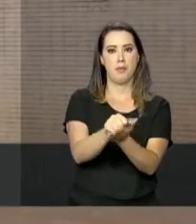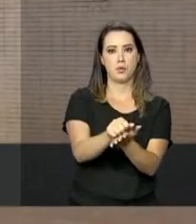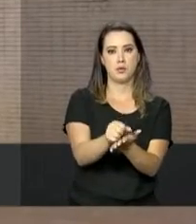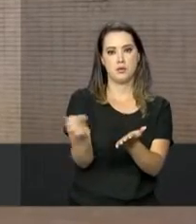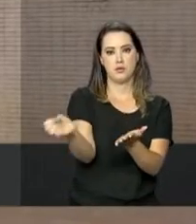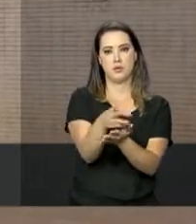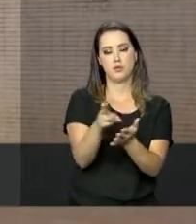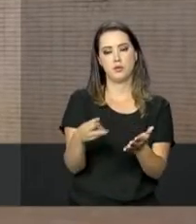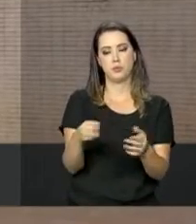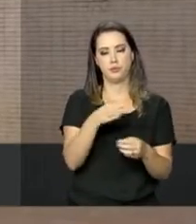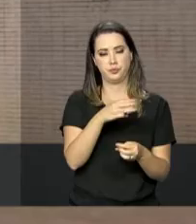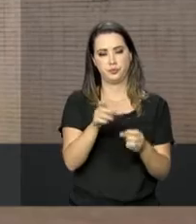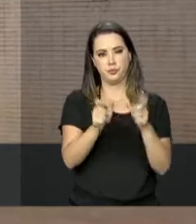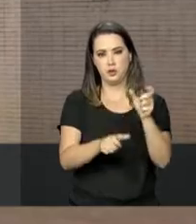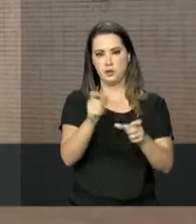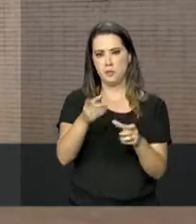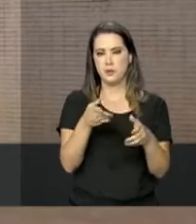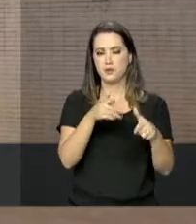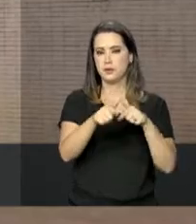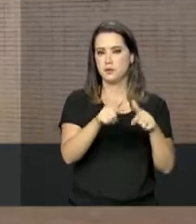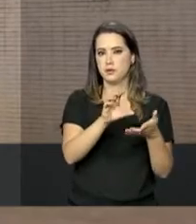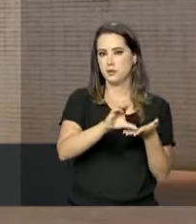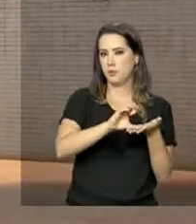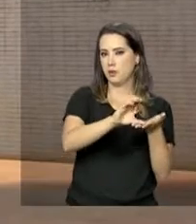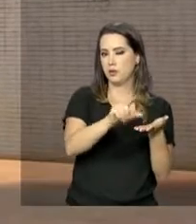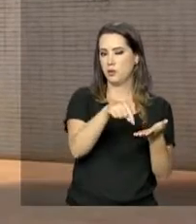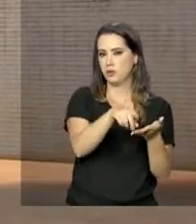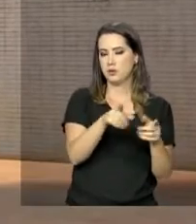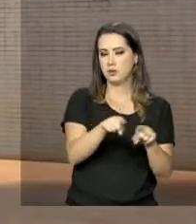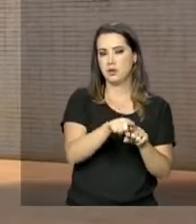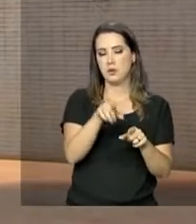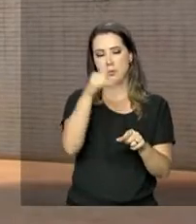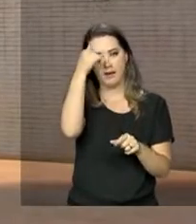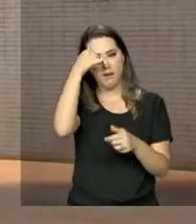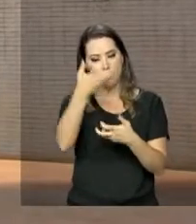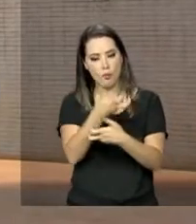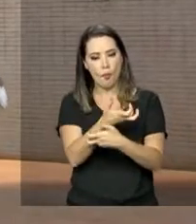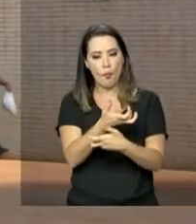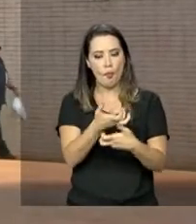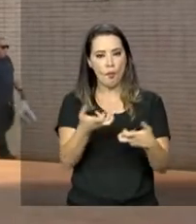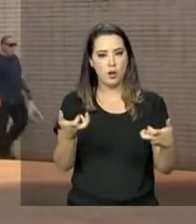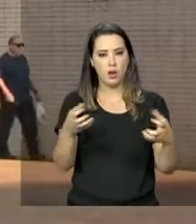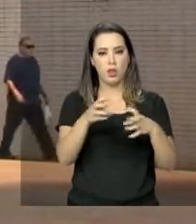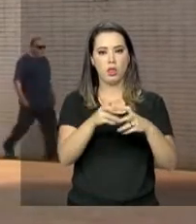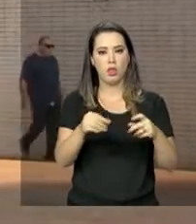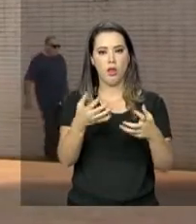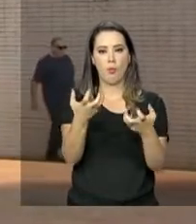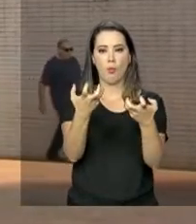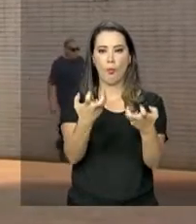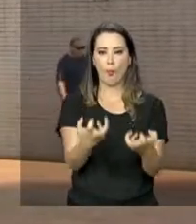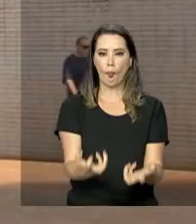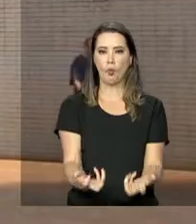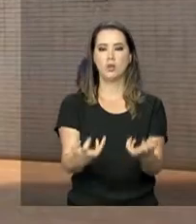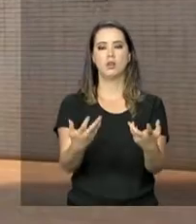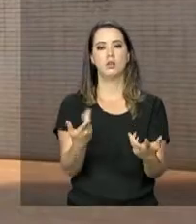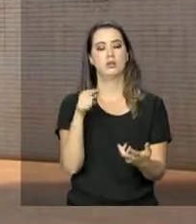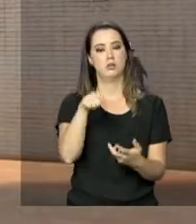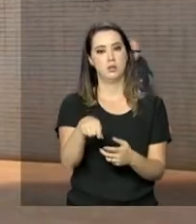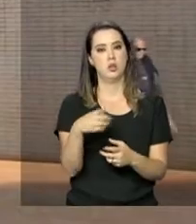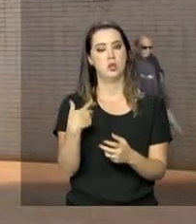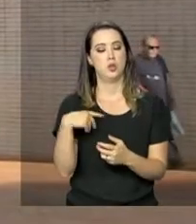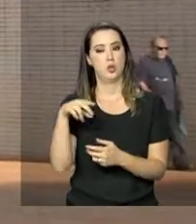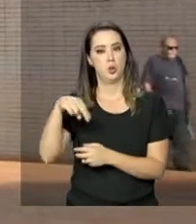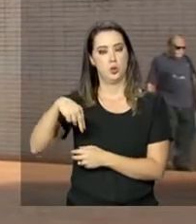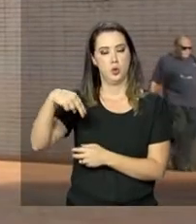comissão nacional de combate à desertificação que é responsável por conduzir a política nacional sobre esse tema no semiárido brasileiro